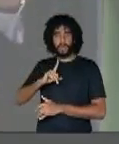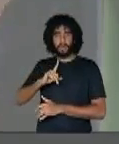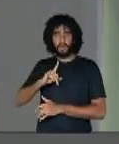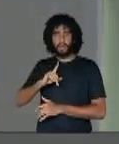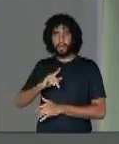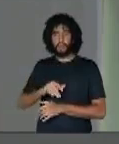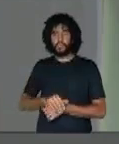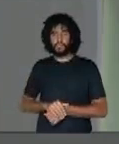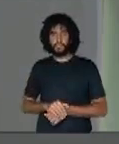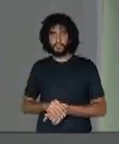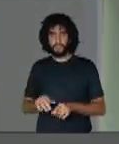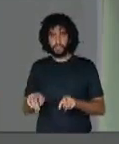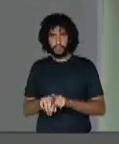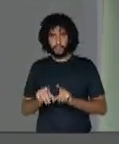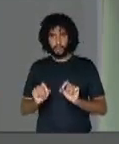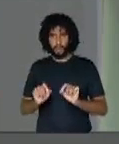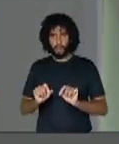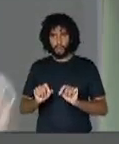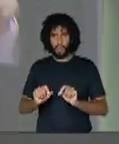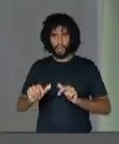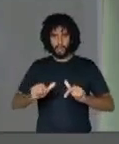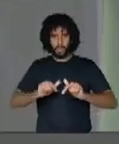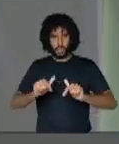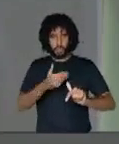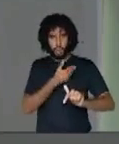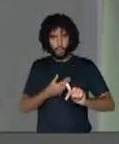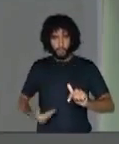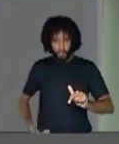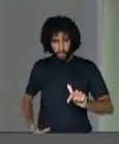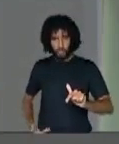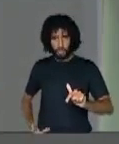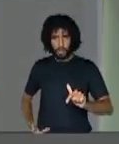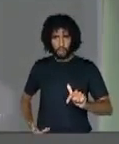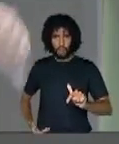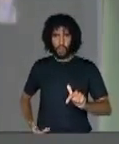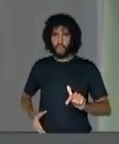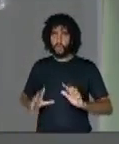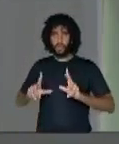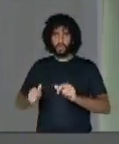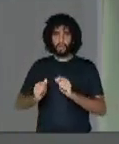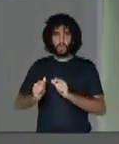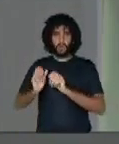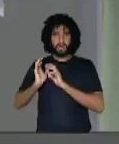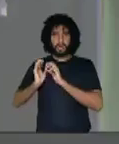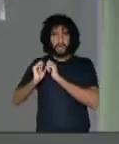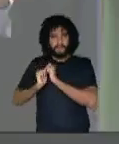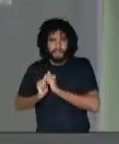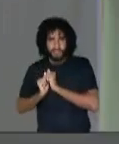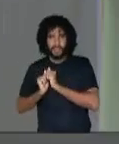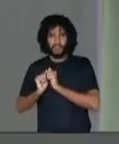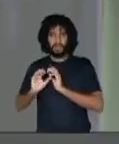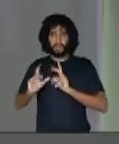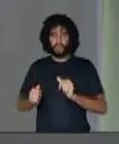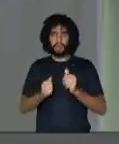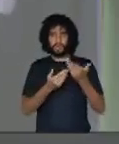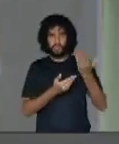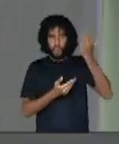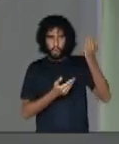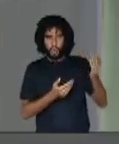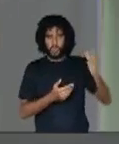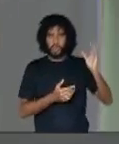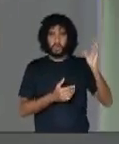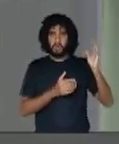que têm vocação por serviço público, possam carregar nas costas a pecha de privilégios apenas